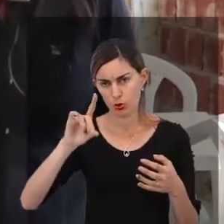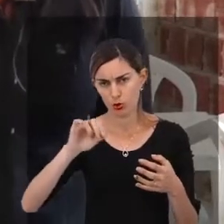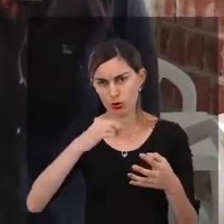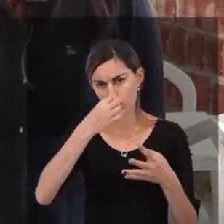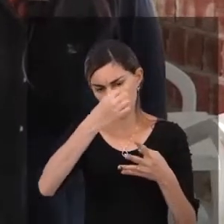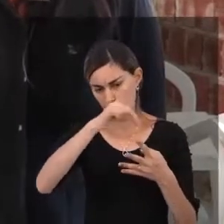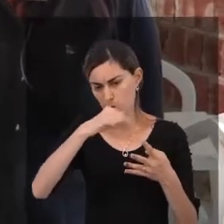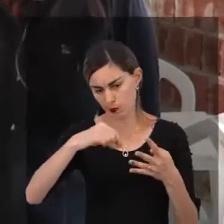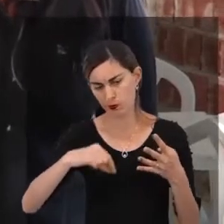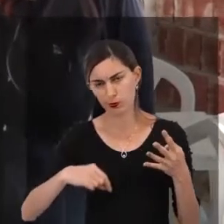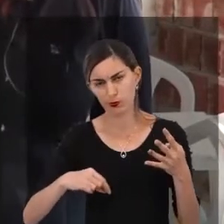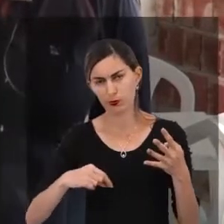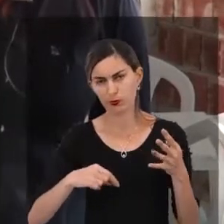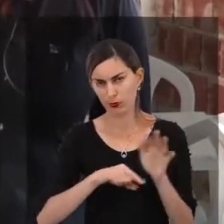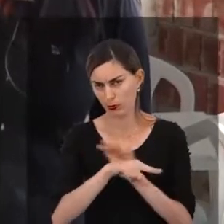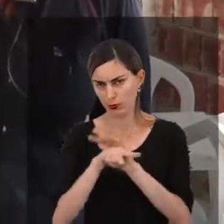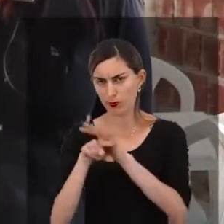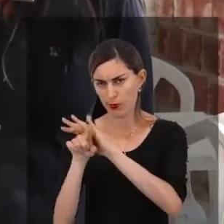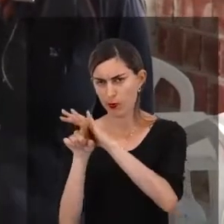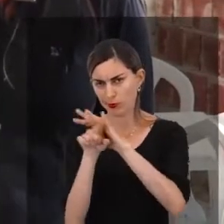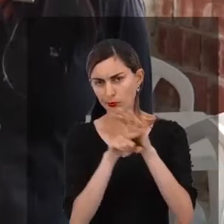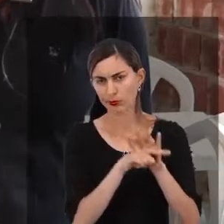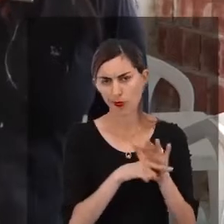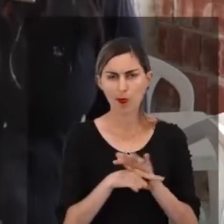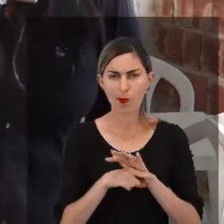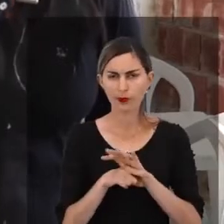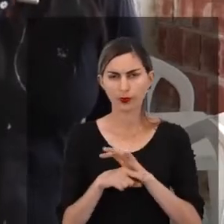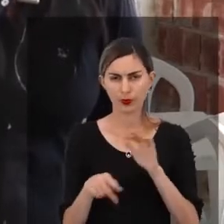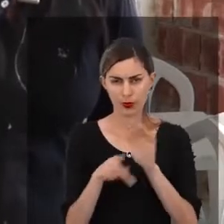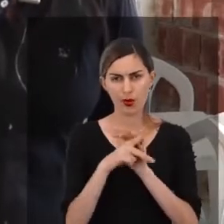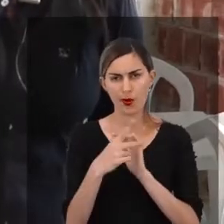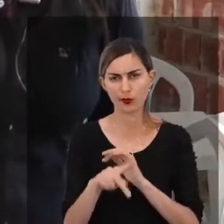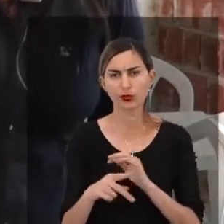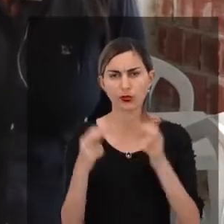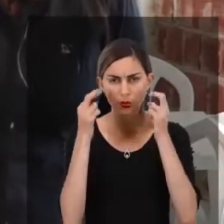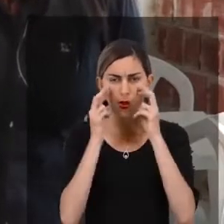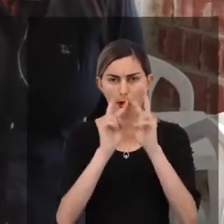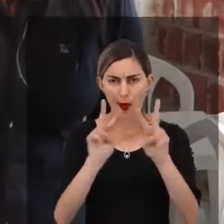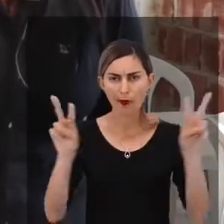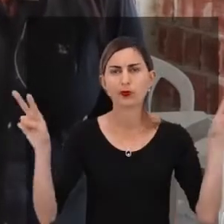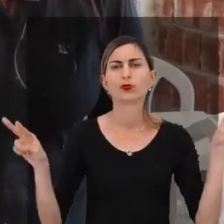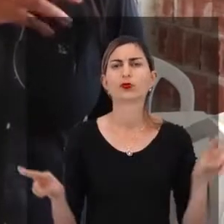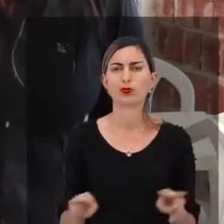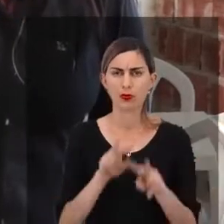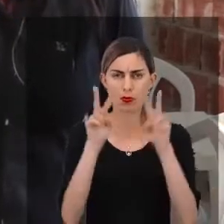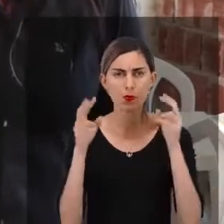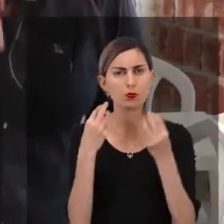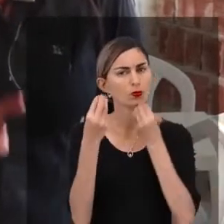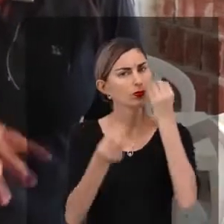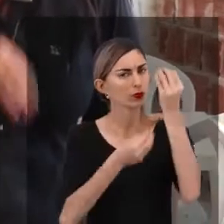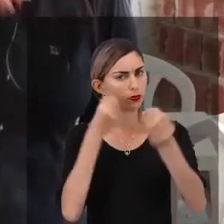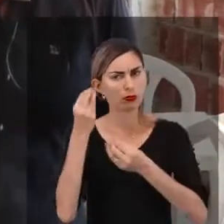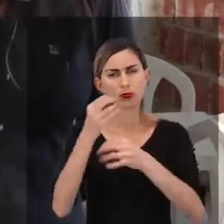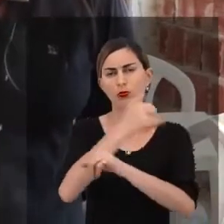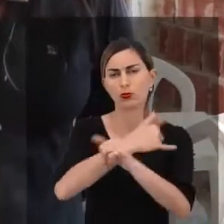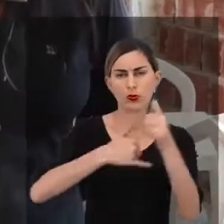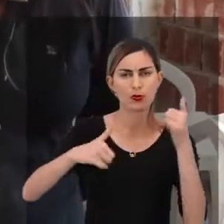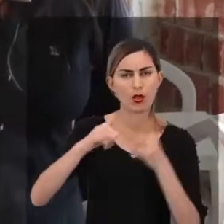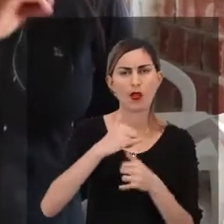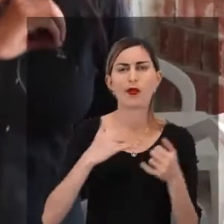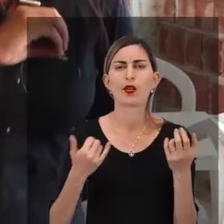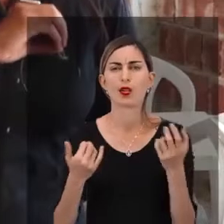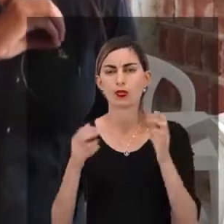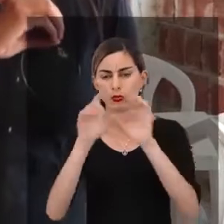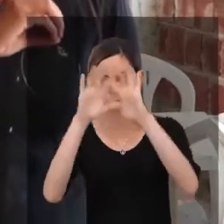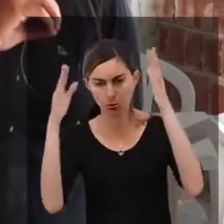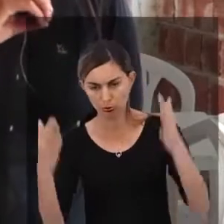operadores. Eles fazem toda a parte, faz a parte de visualização do equipamento, a parte